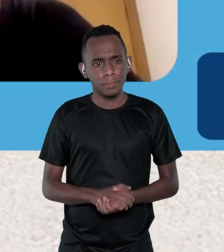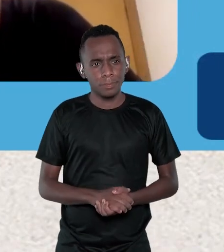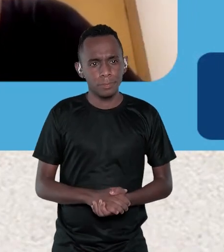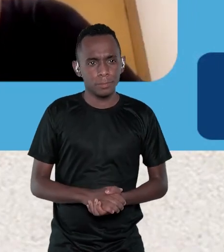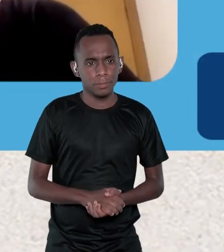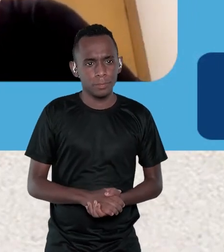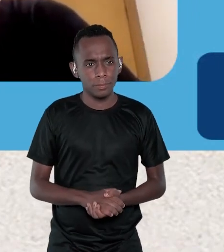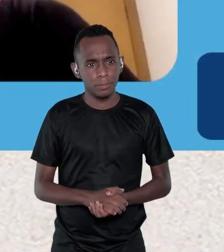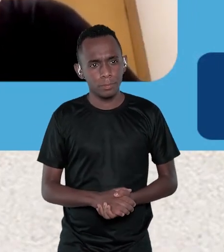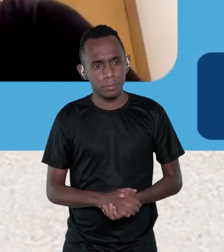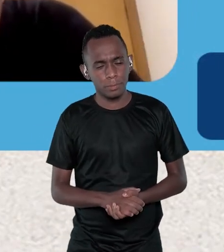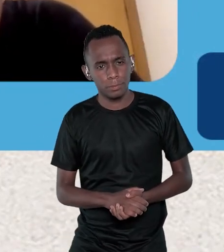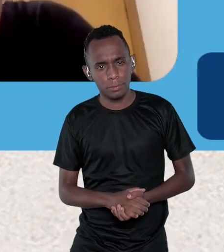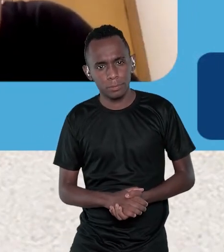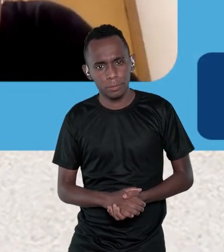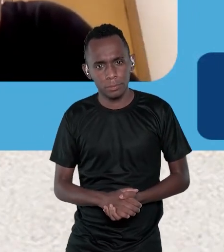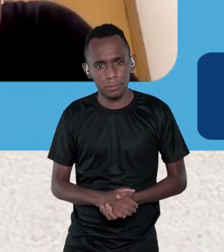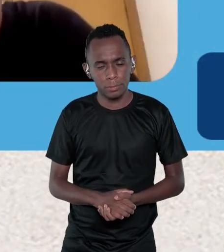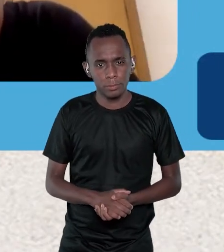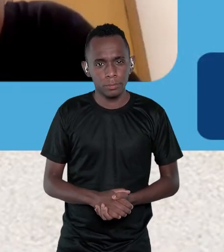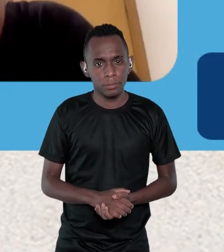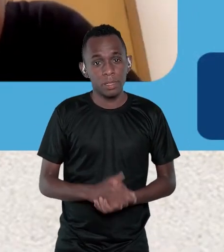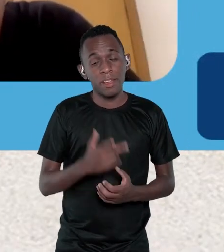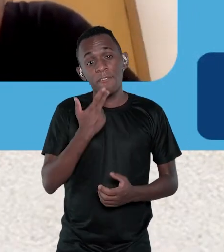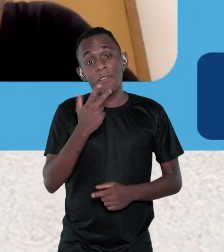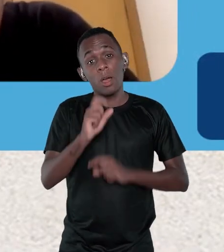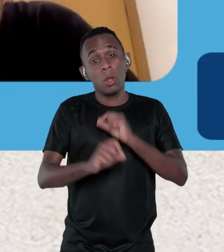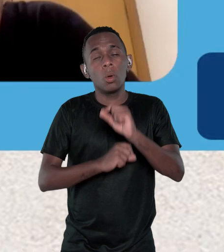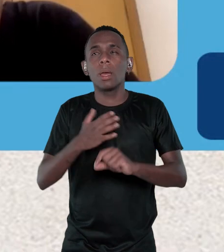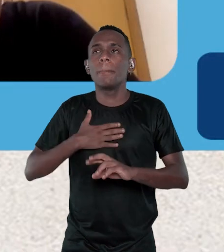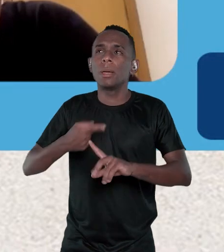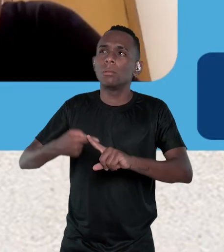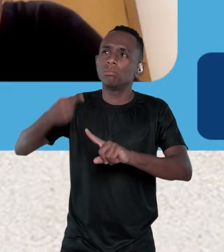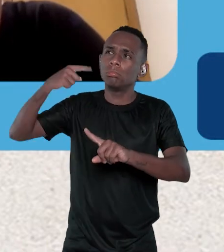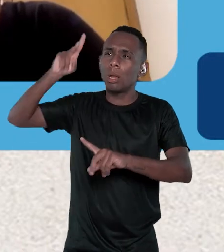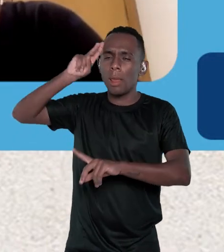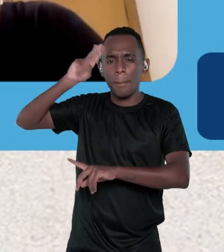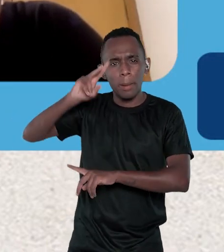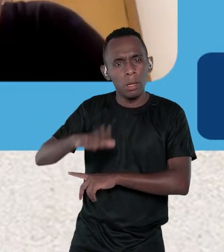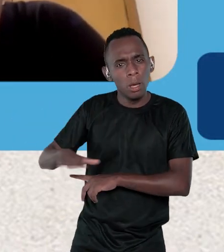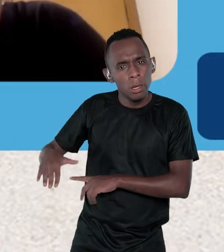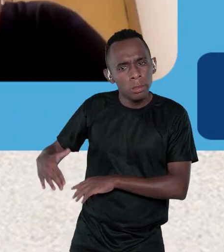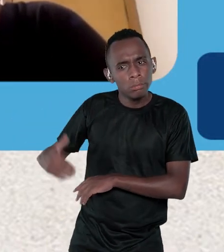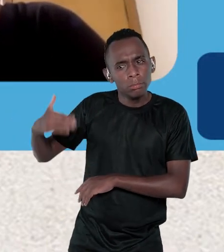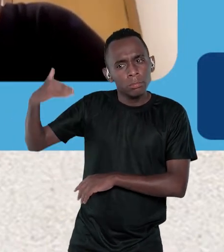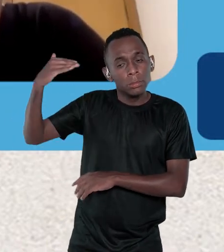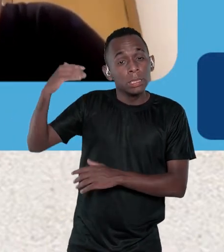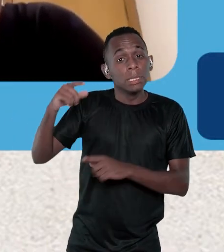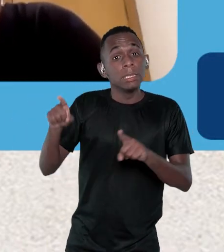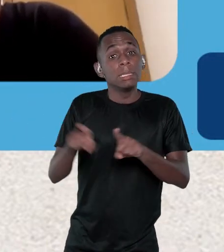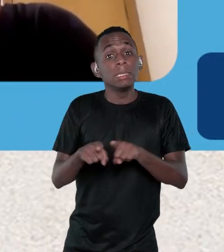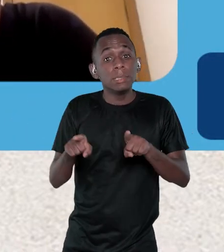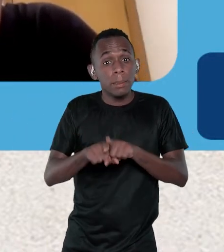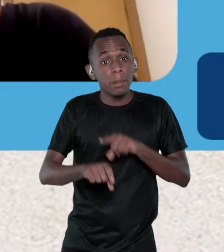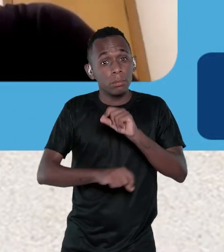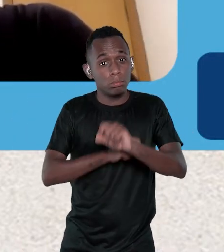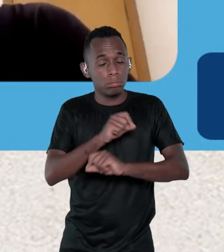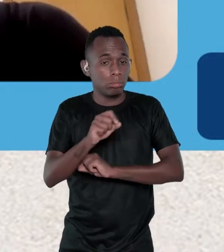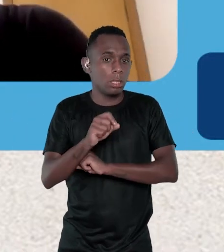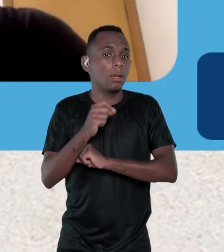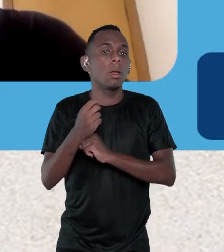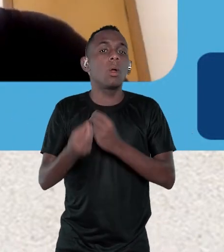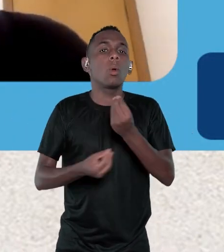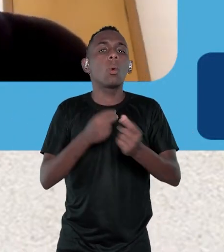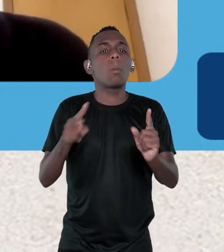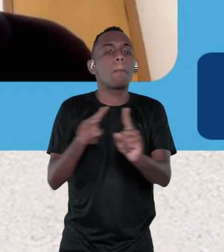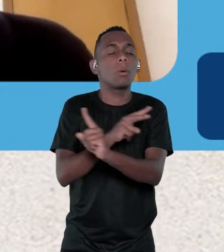livro que eu poderia falar para você, que ele remonta à minha infância